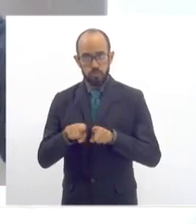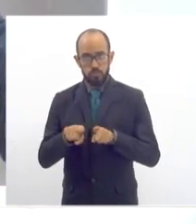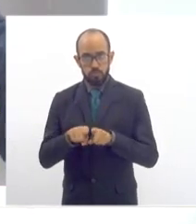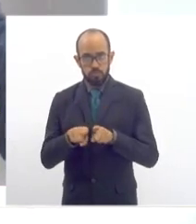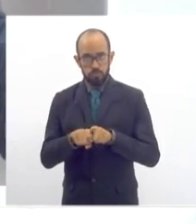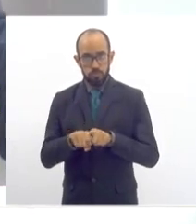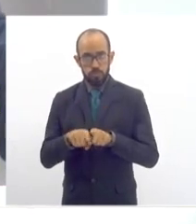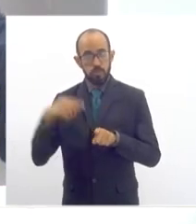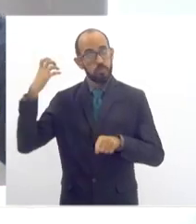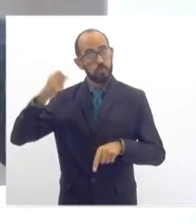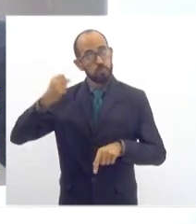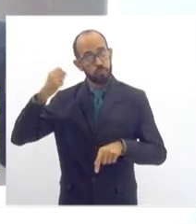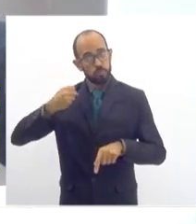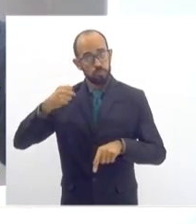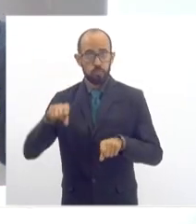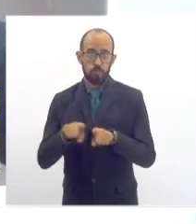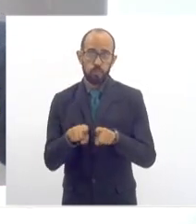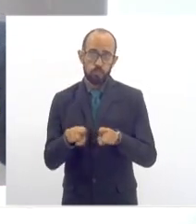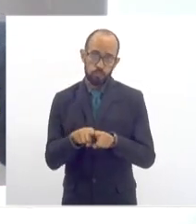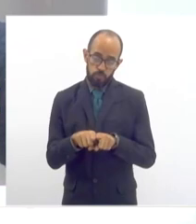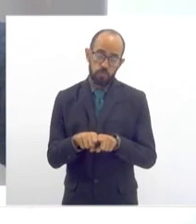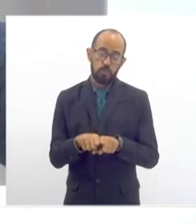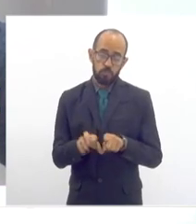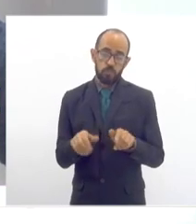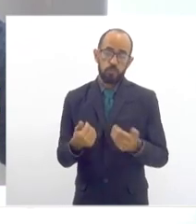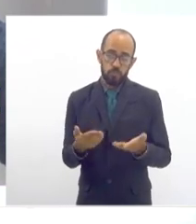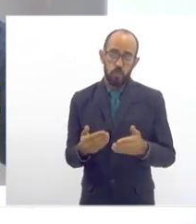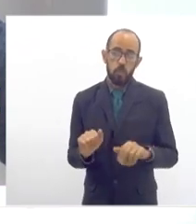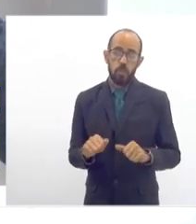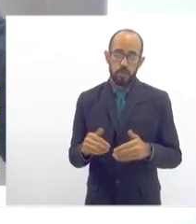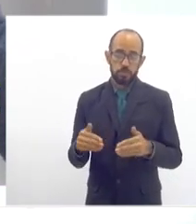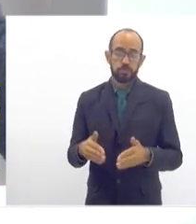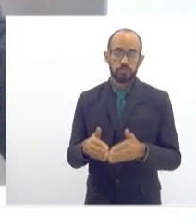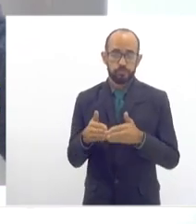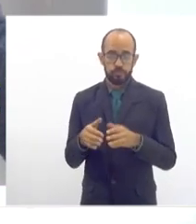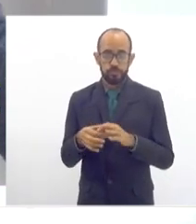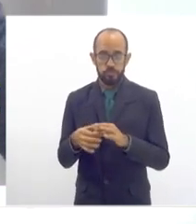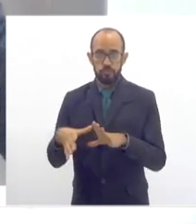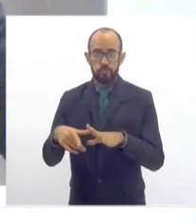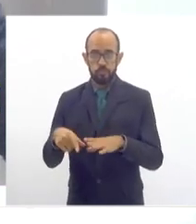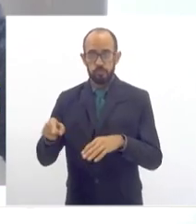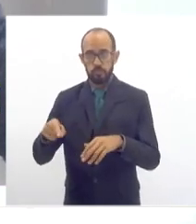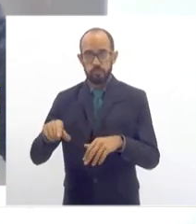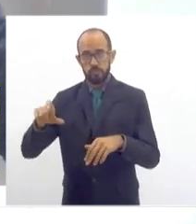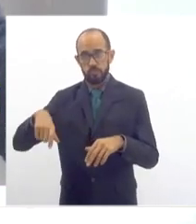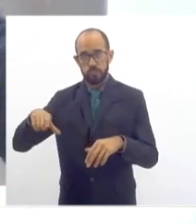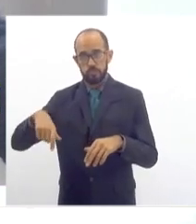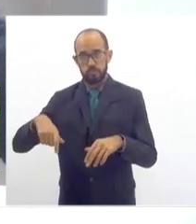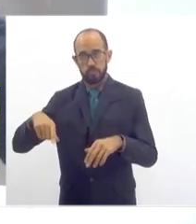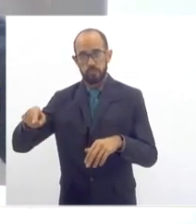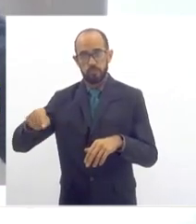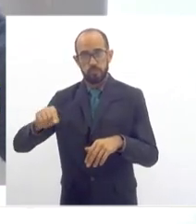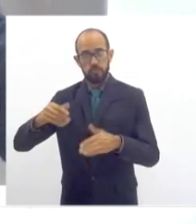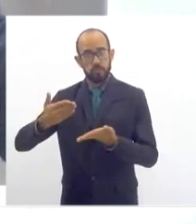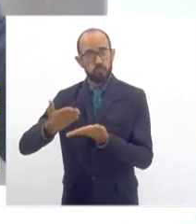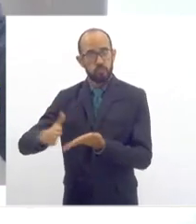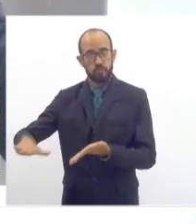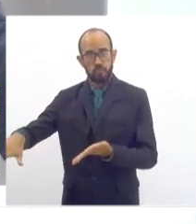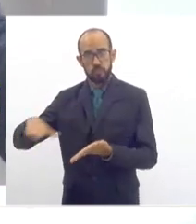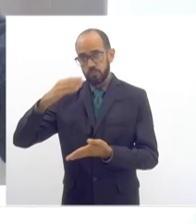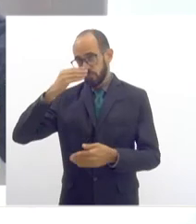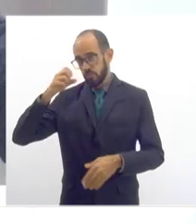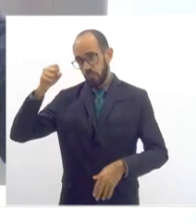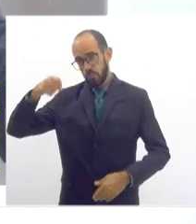que regulamentou essa forma de concessão desse benefício, ela simplesmente excluiu o servidor aposentado. E